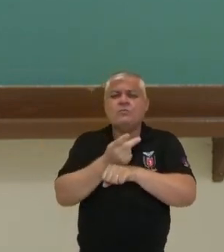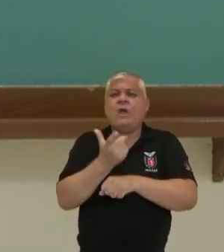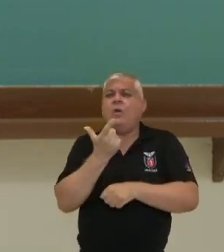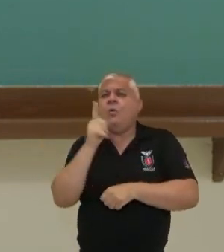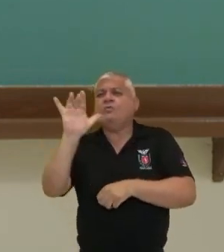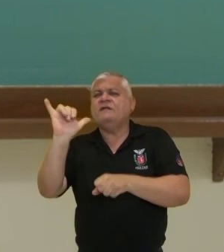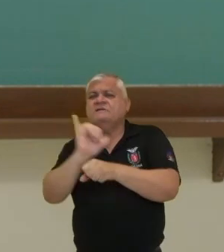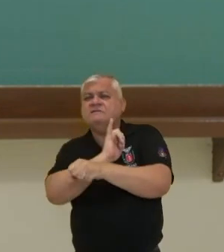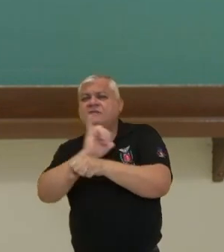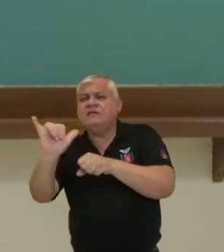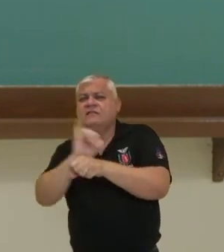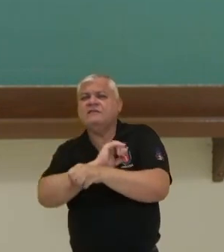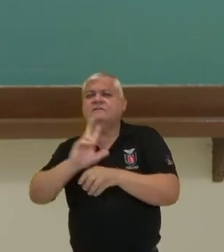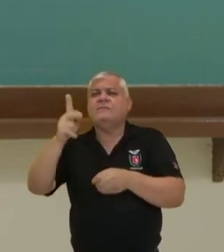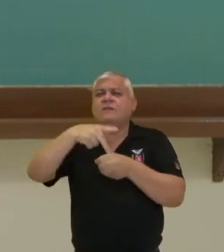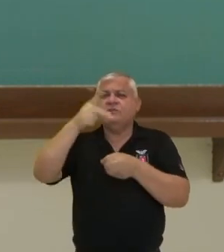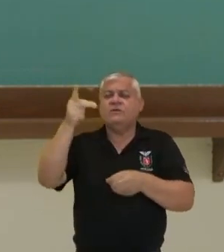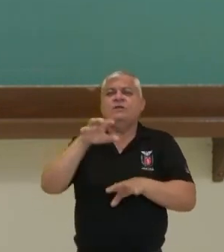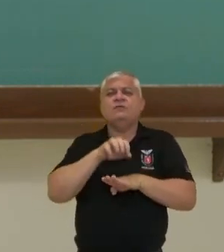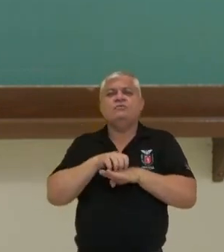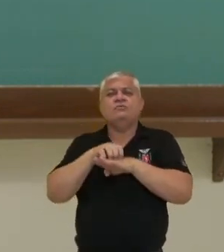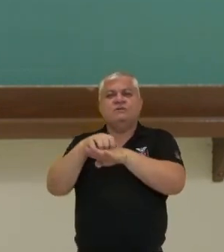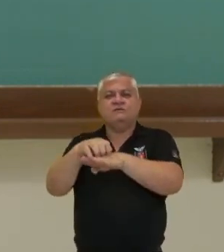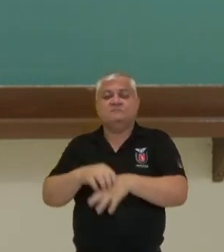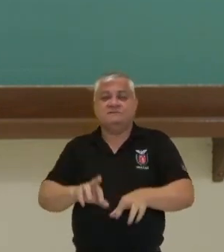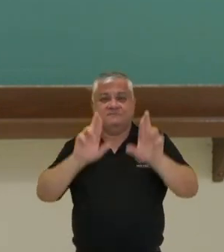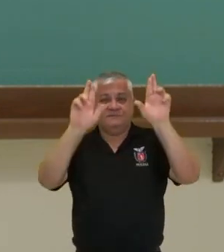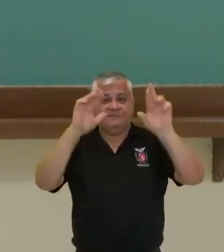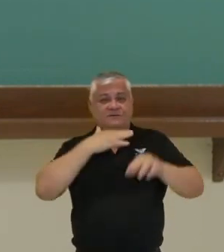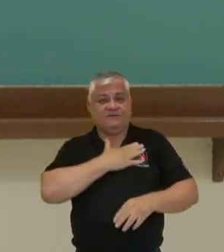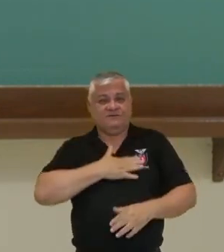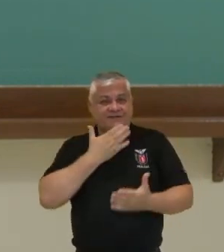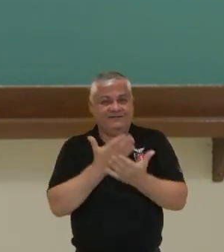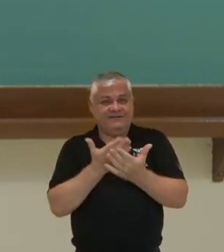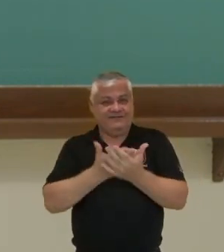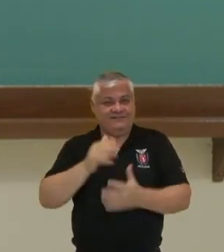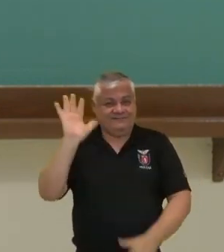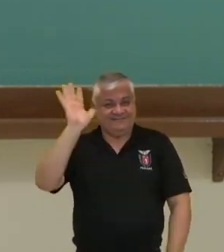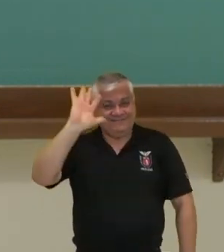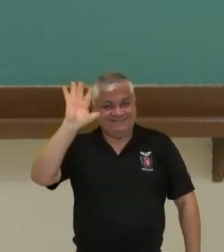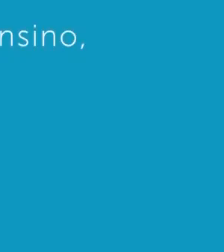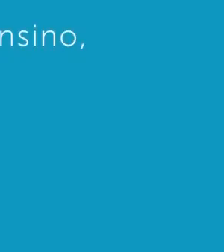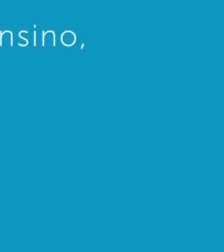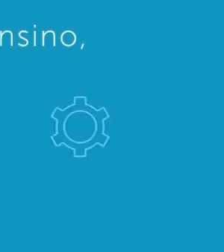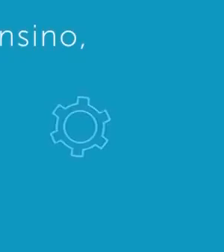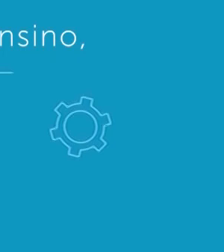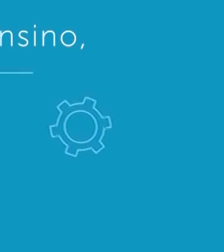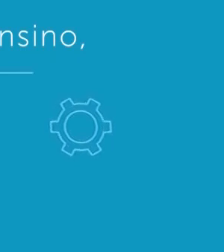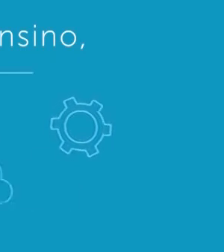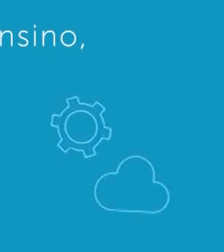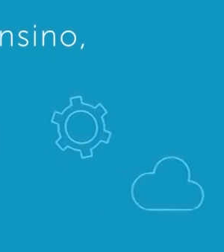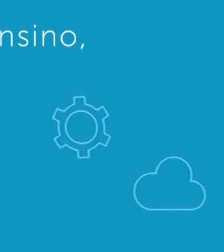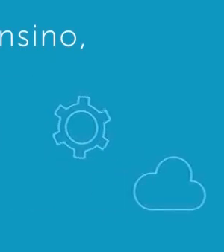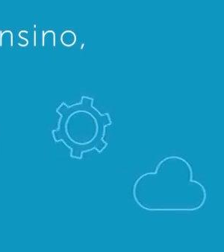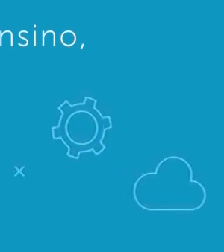ao petróleo como por exemplo turismo eu espero que vocês tenham gostado da aula e até mais é